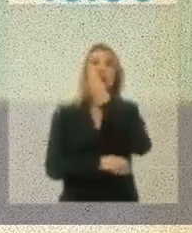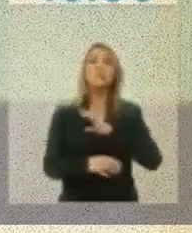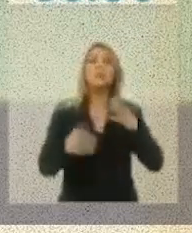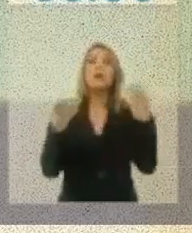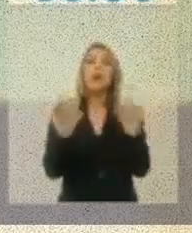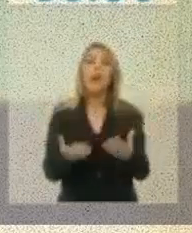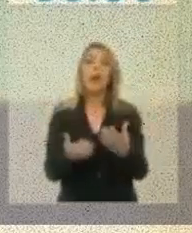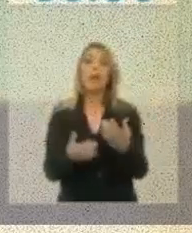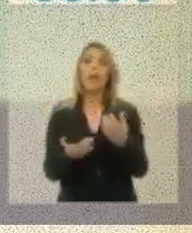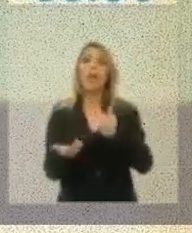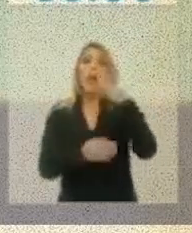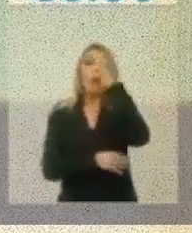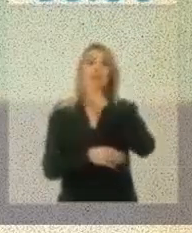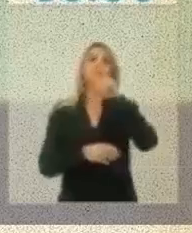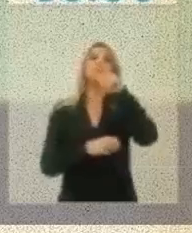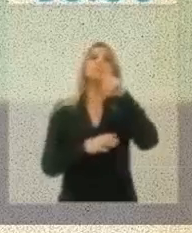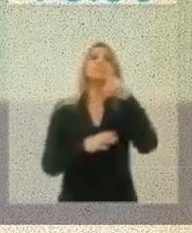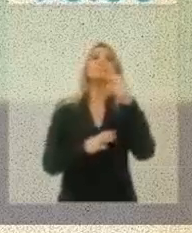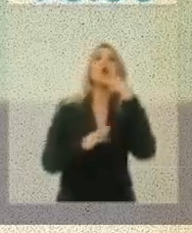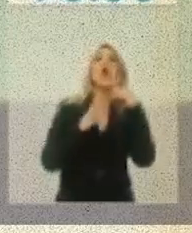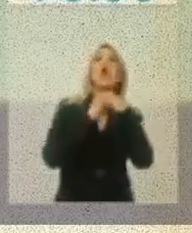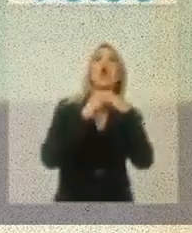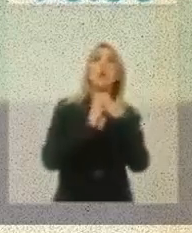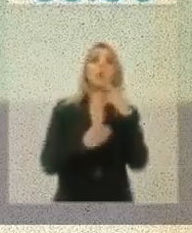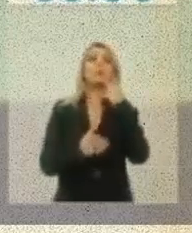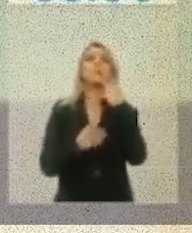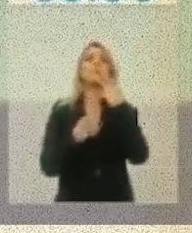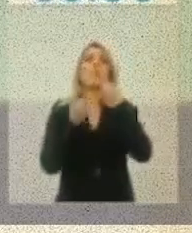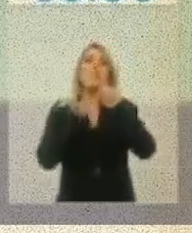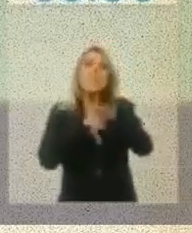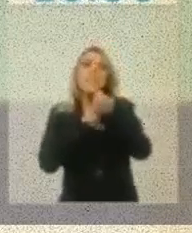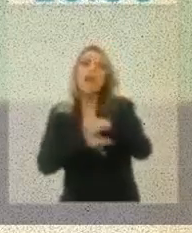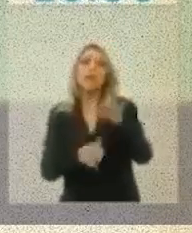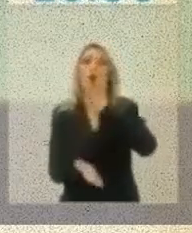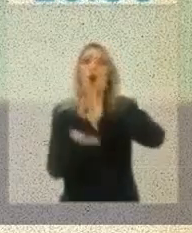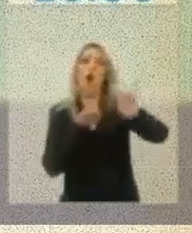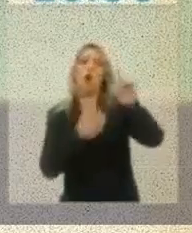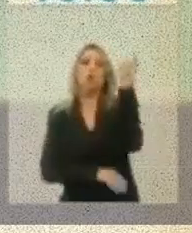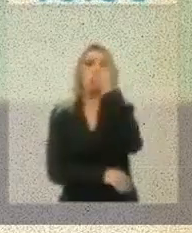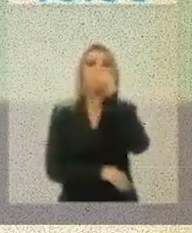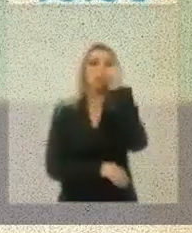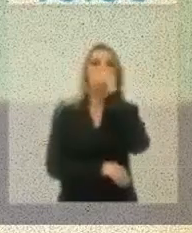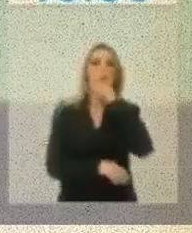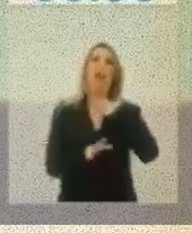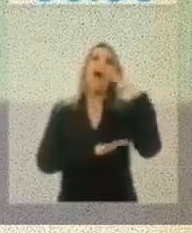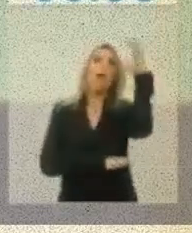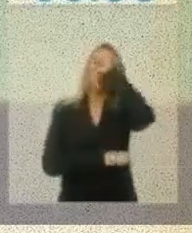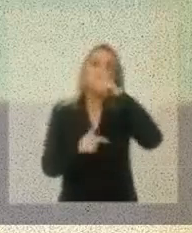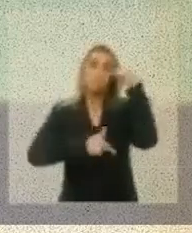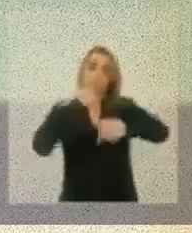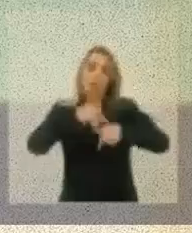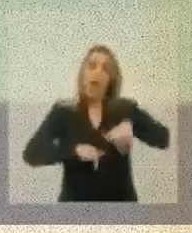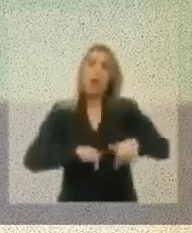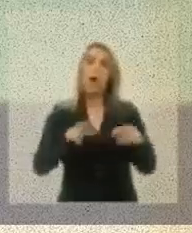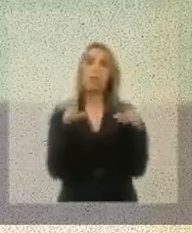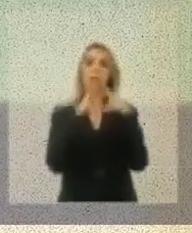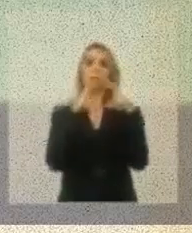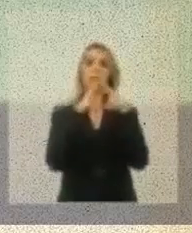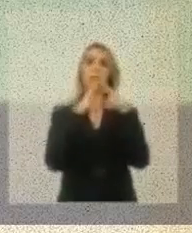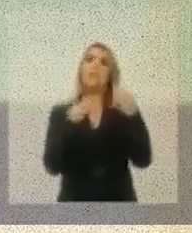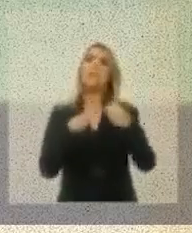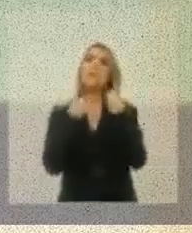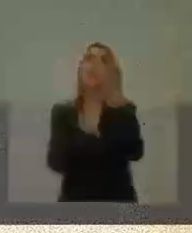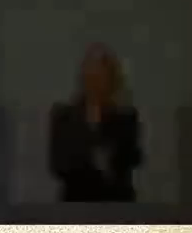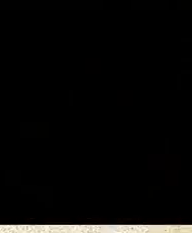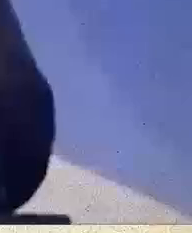é um Brasil sem a dor na Rede Globo pregando o ódio a mentira que profecia e aprendendo a trabalhar com a Record o amor e